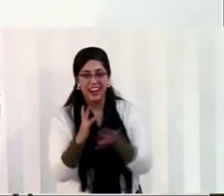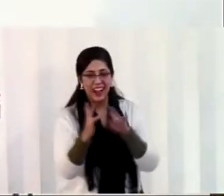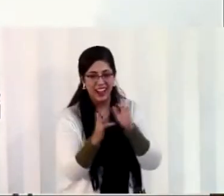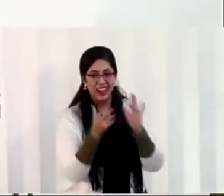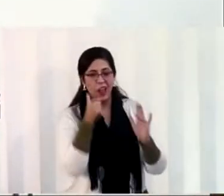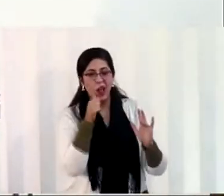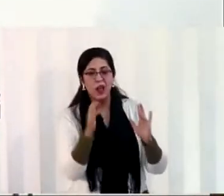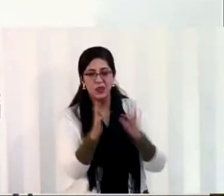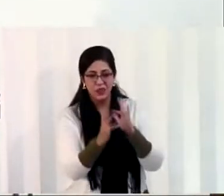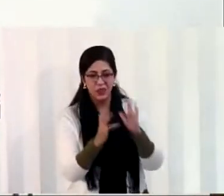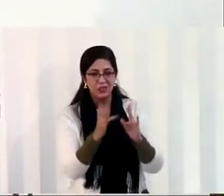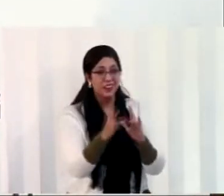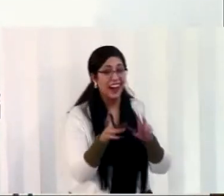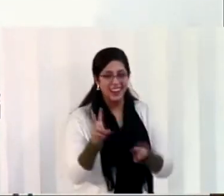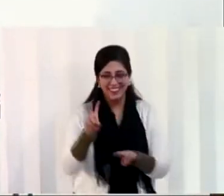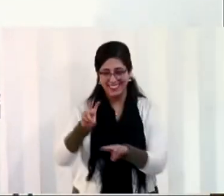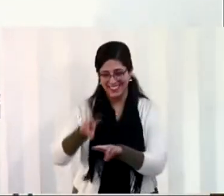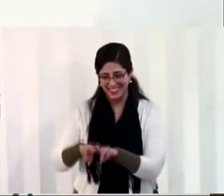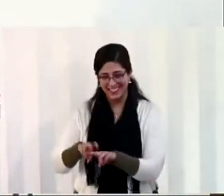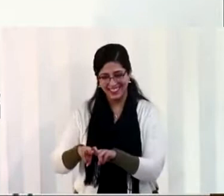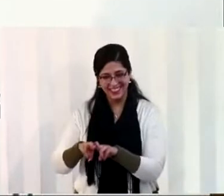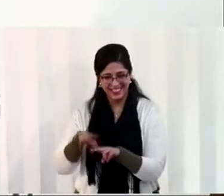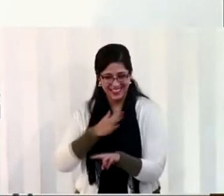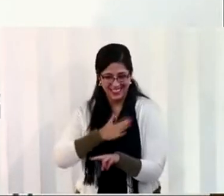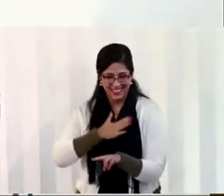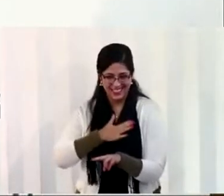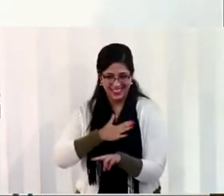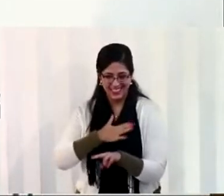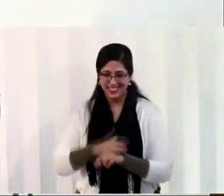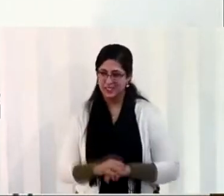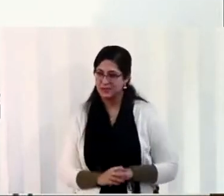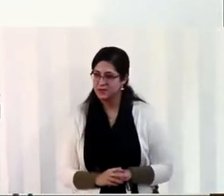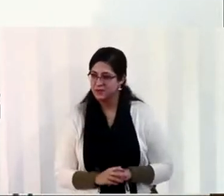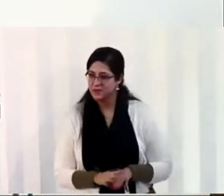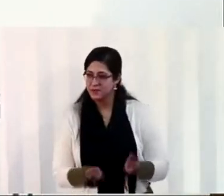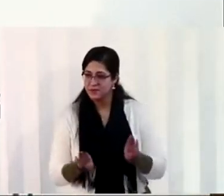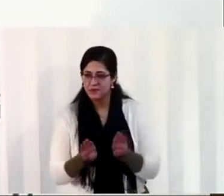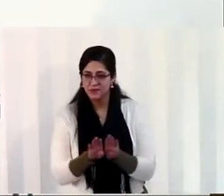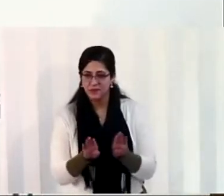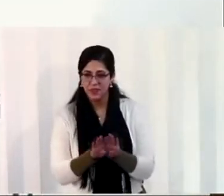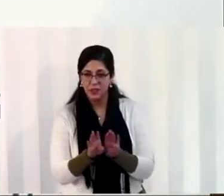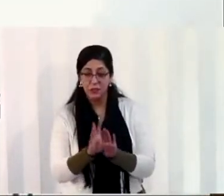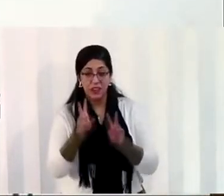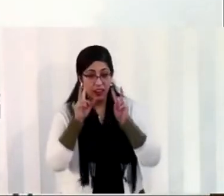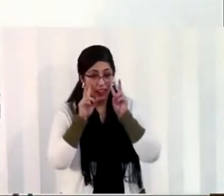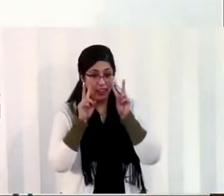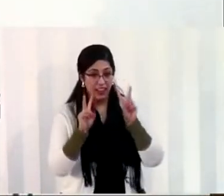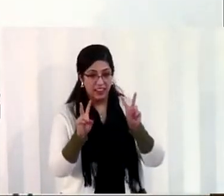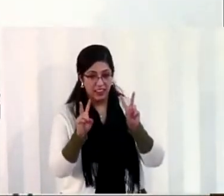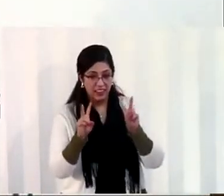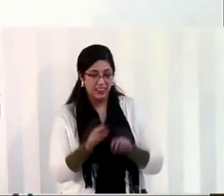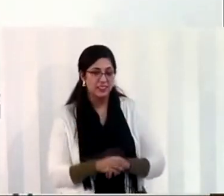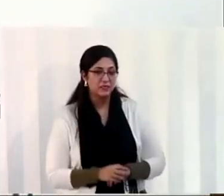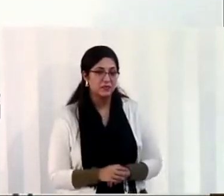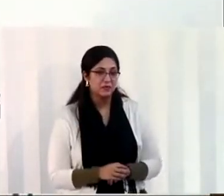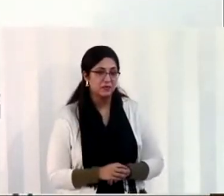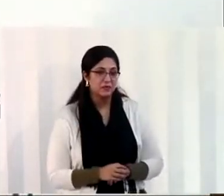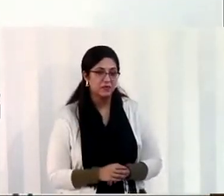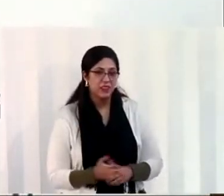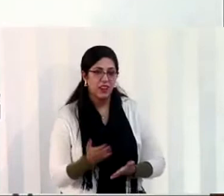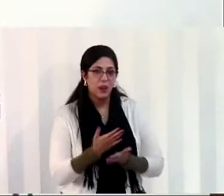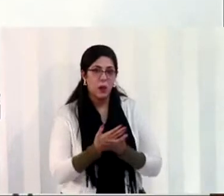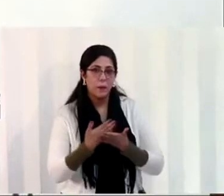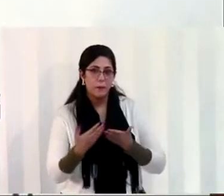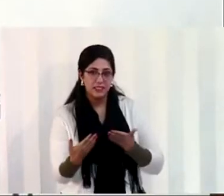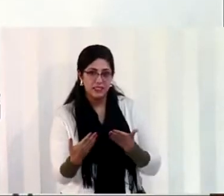Nosso irmão Walter estava louvando a Deus agora há pouco, aqui, enquanto a Flávia estava produzindo,